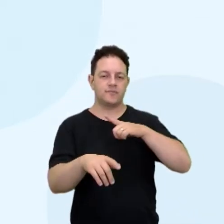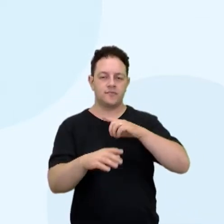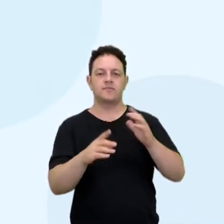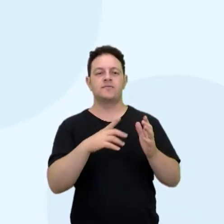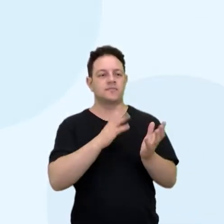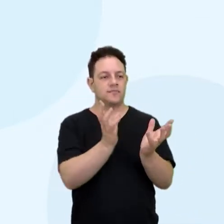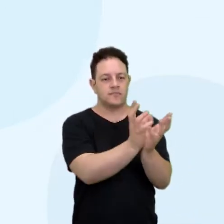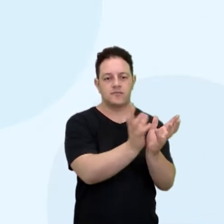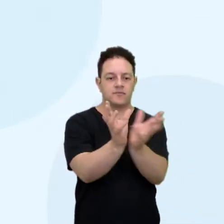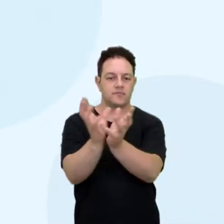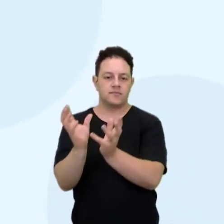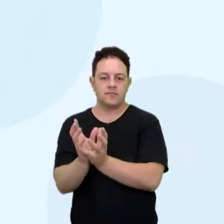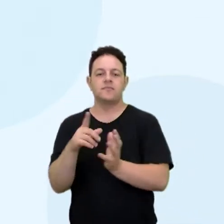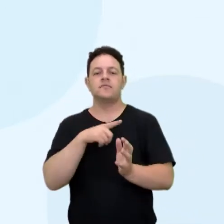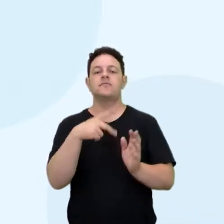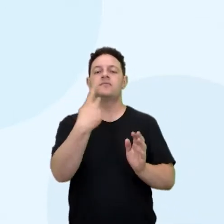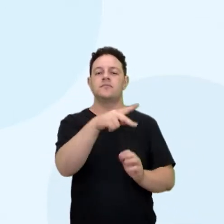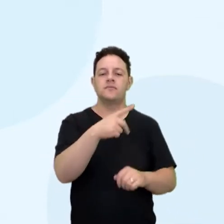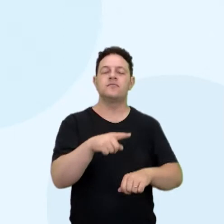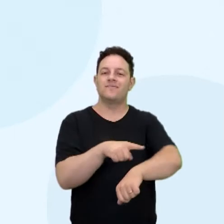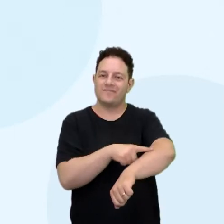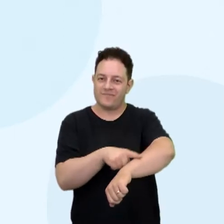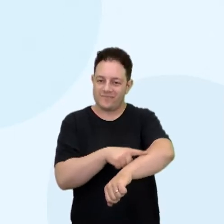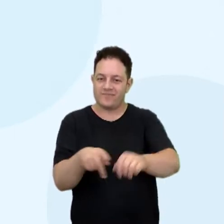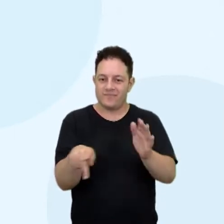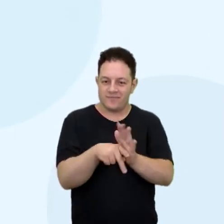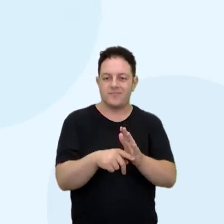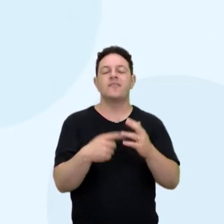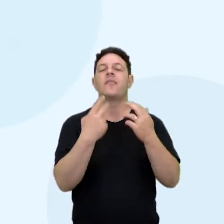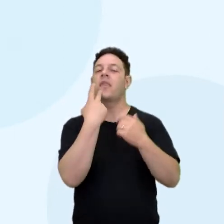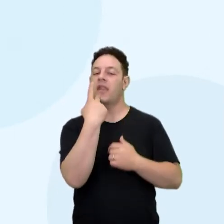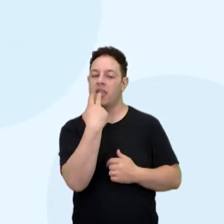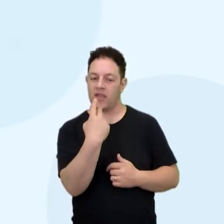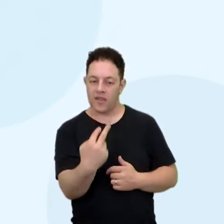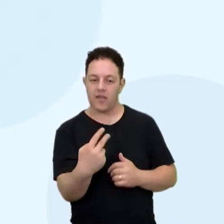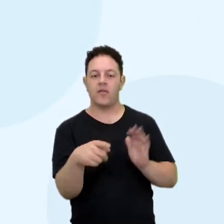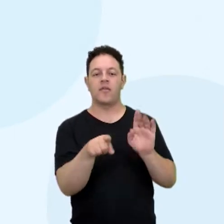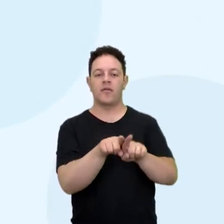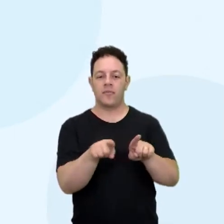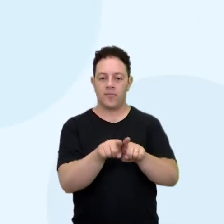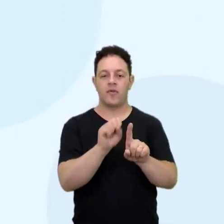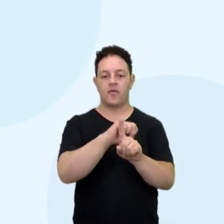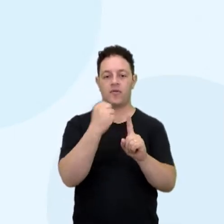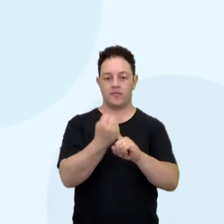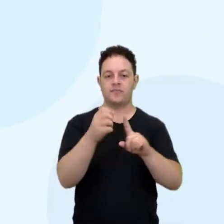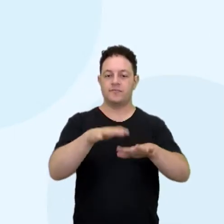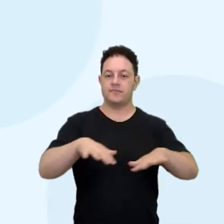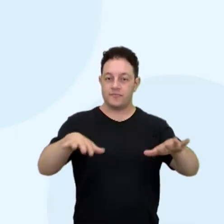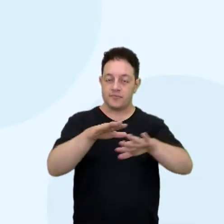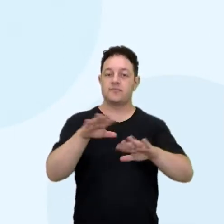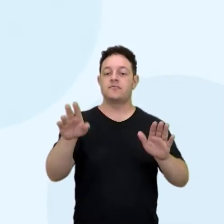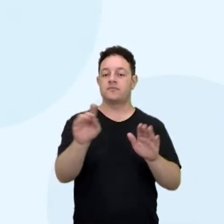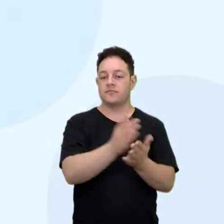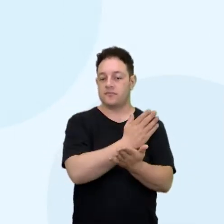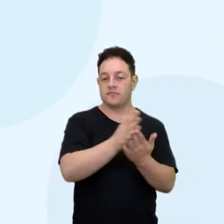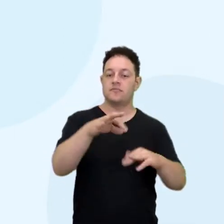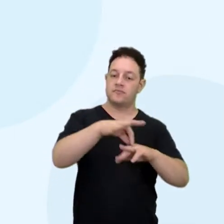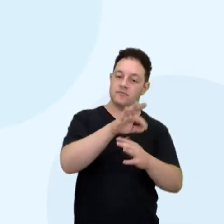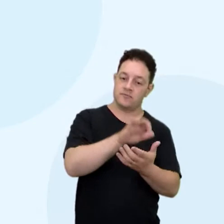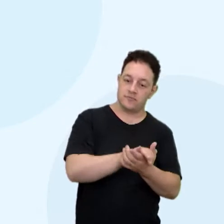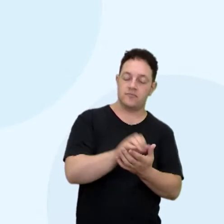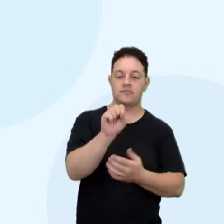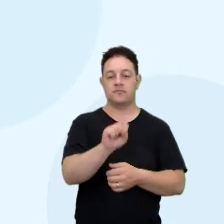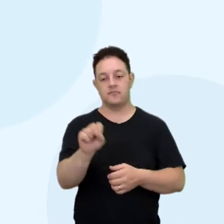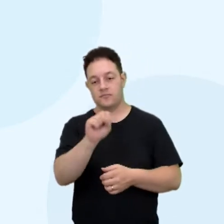suas características étnicas, raça, língua materna, sociais, estado civil, estado marital, nível